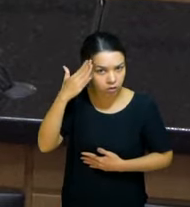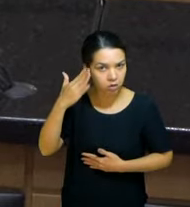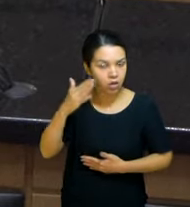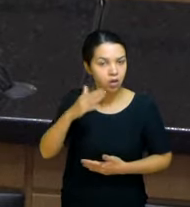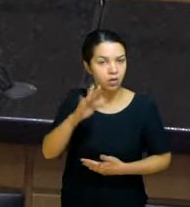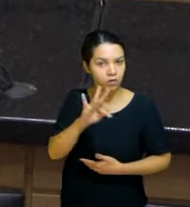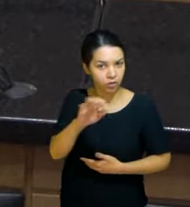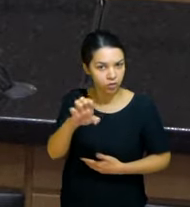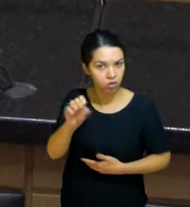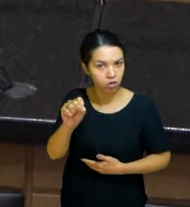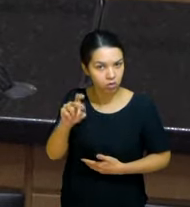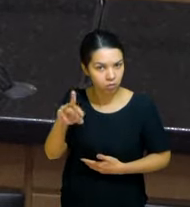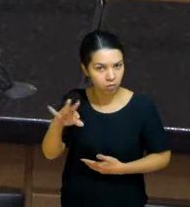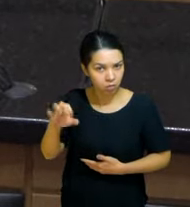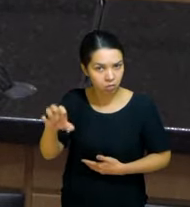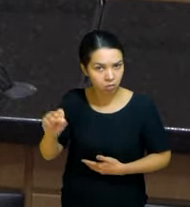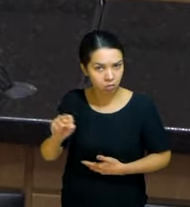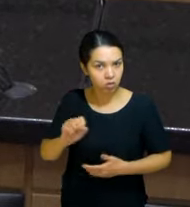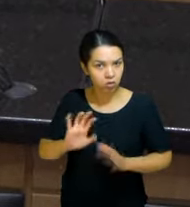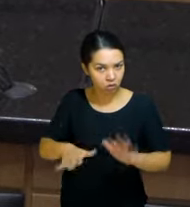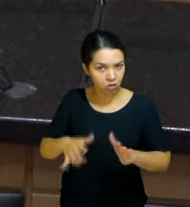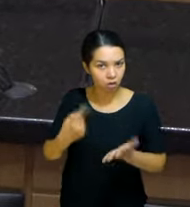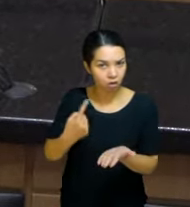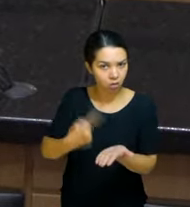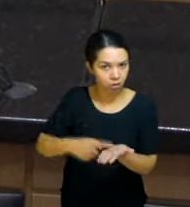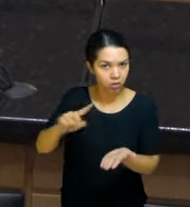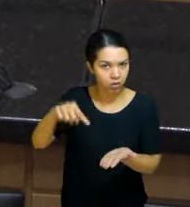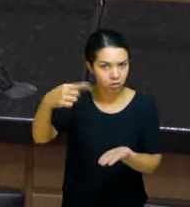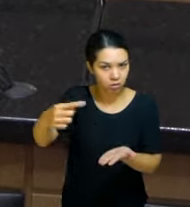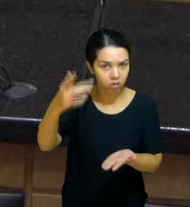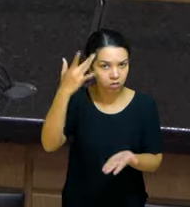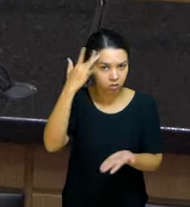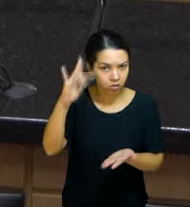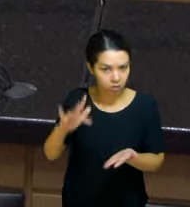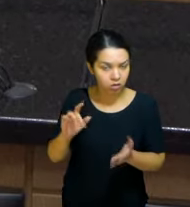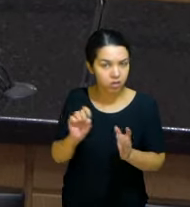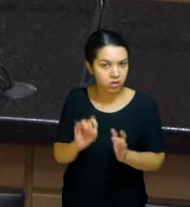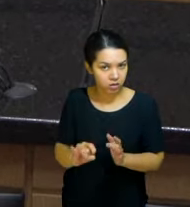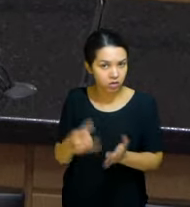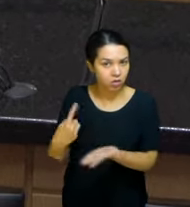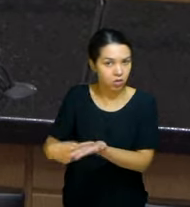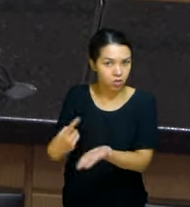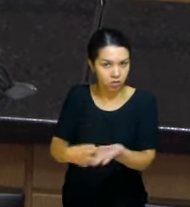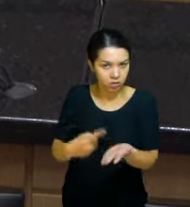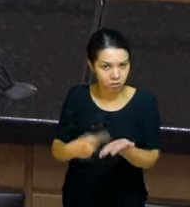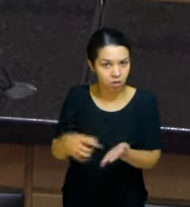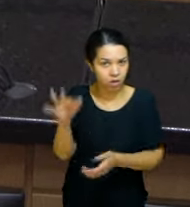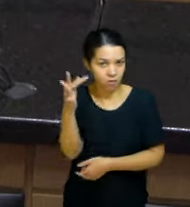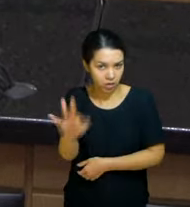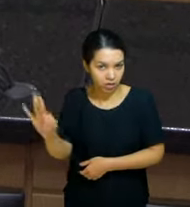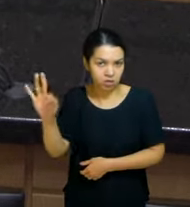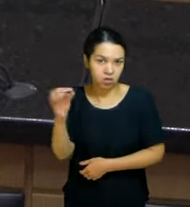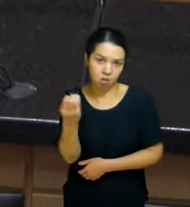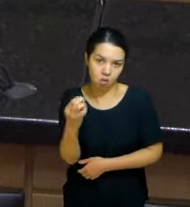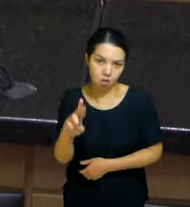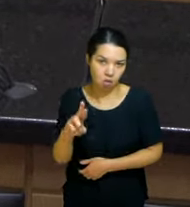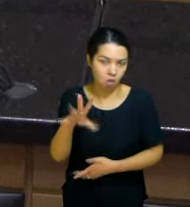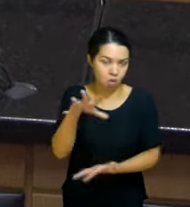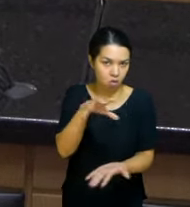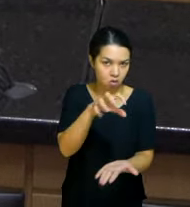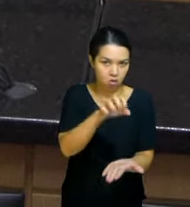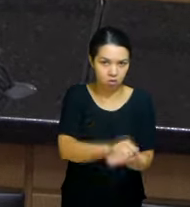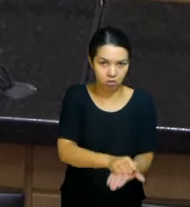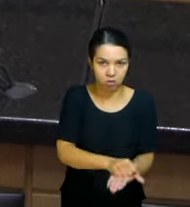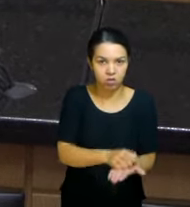FESPORTE já esteja agendando, não sei se vai chegar num denominador comum com a federação ou se vai contratar de